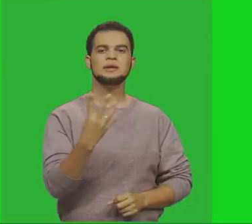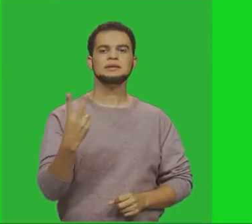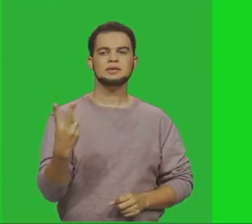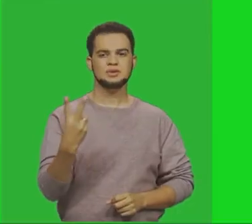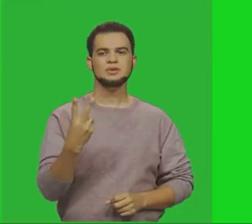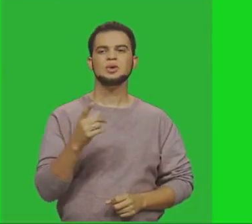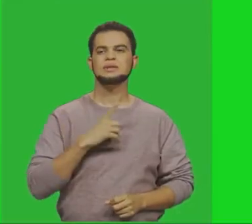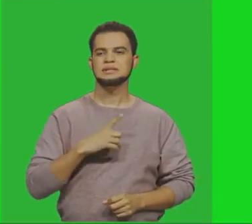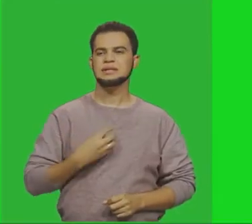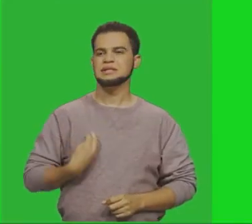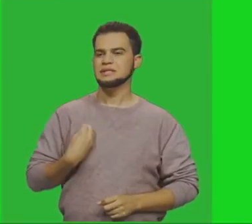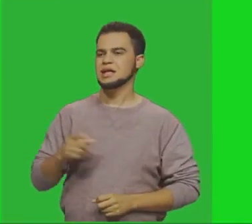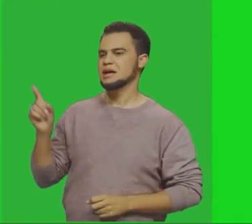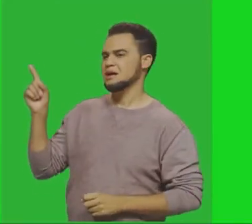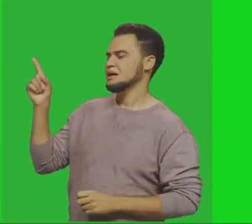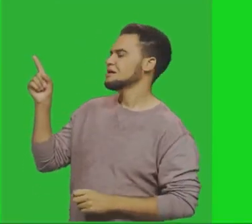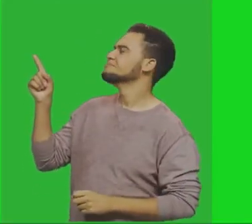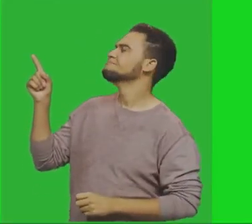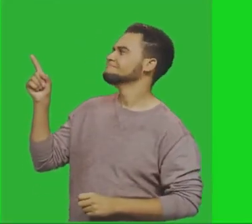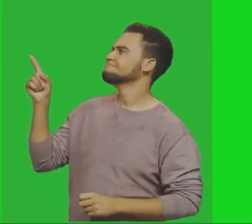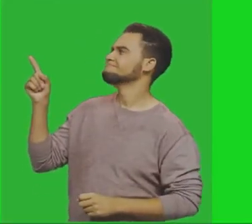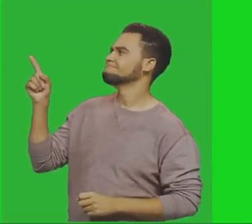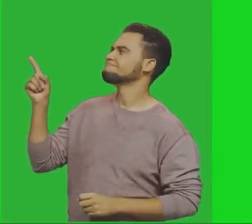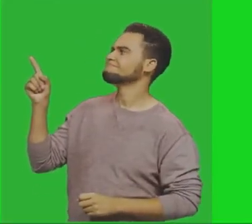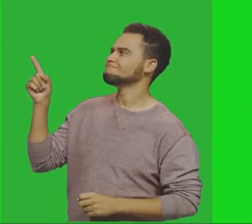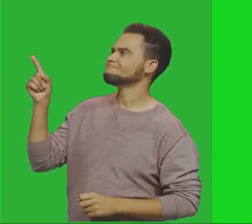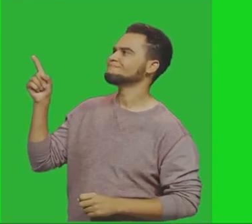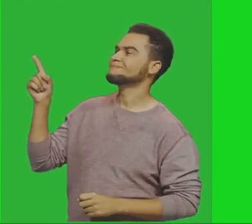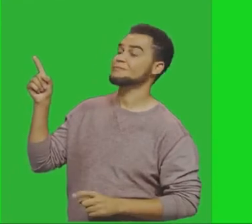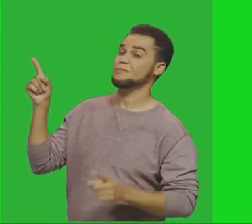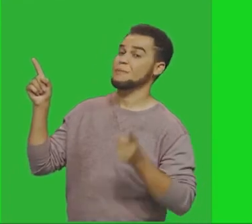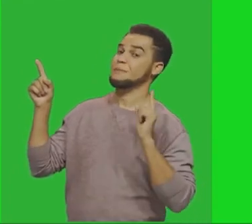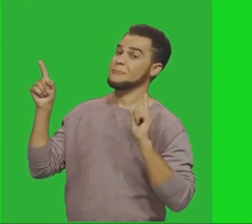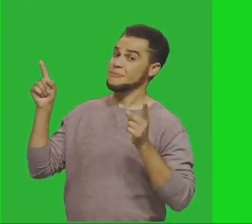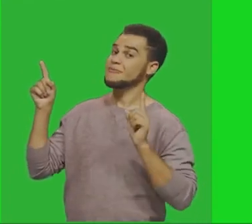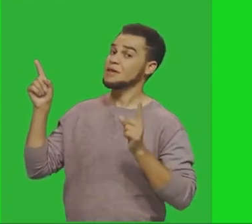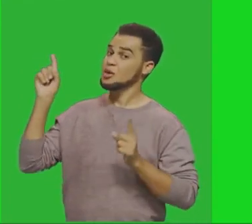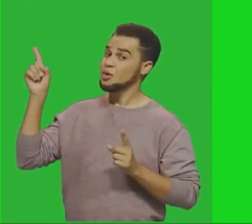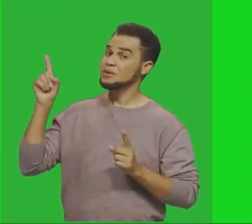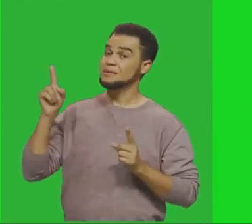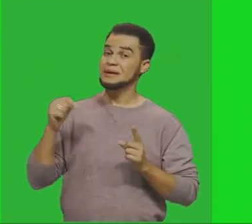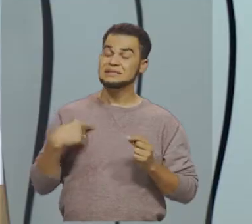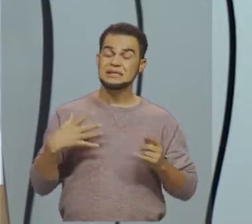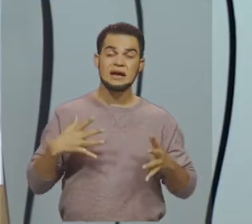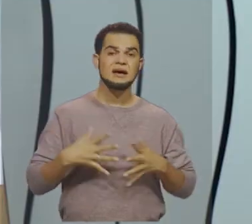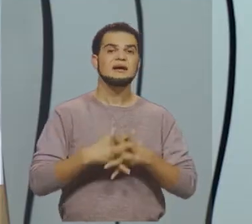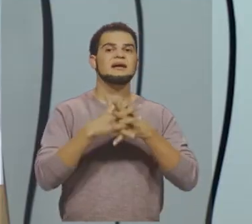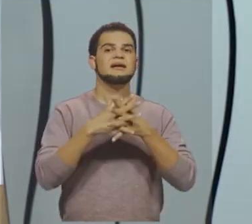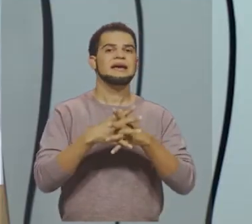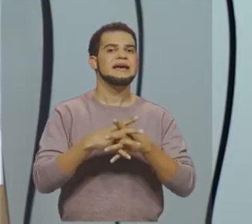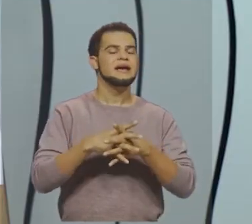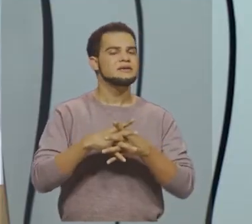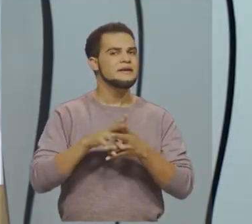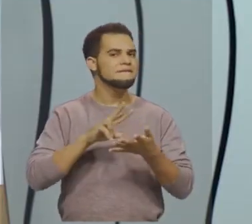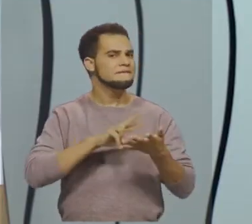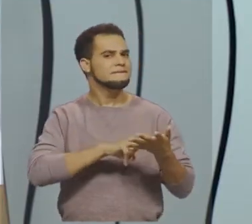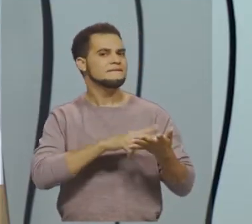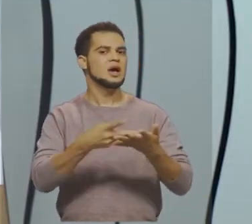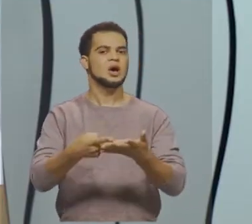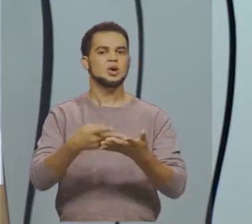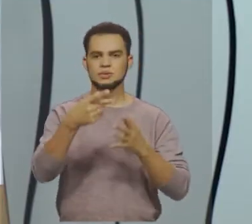Nessas questões de equações de primeiro grau, o que mais derruba a gente é a interpretação do texto. Ele fala lá no texto assim,